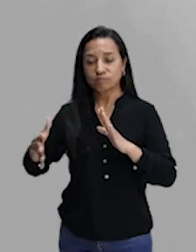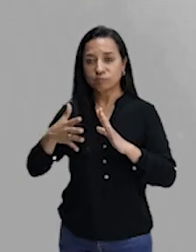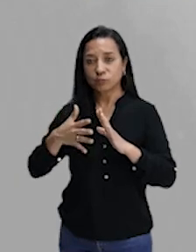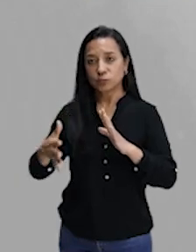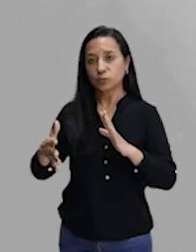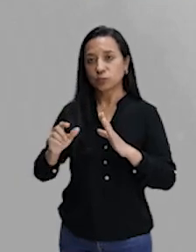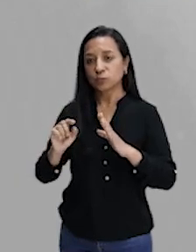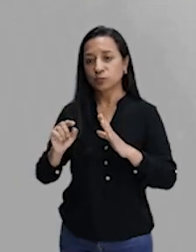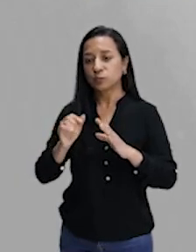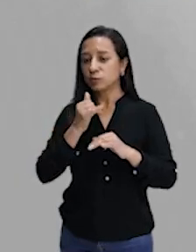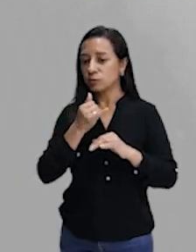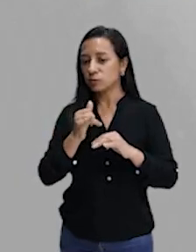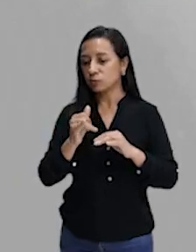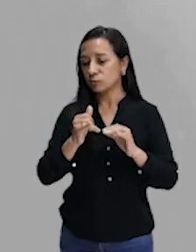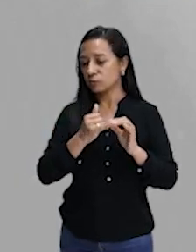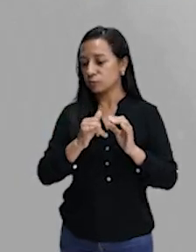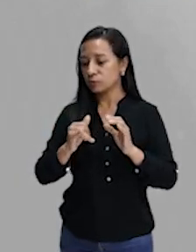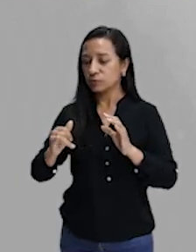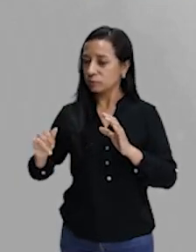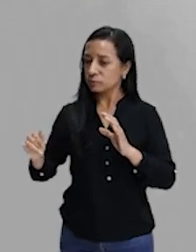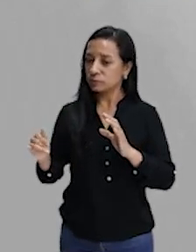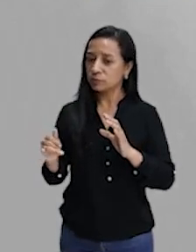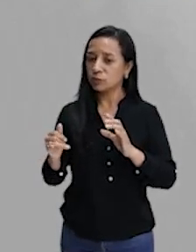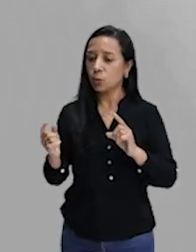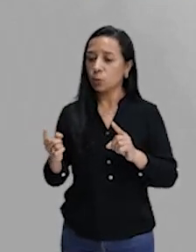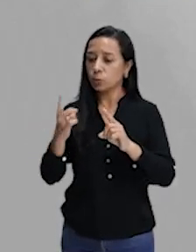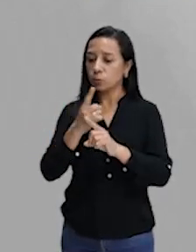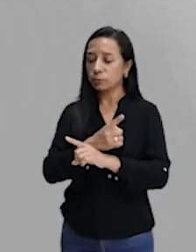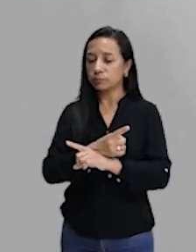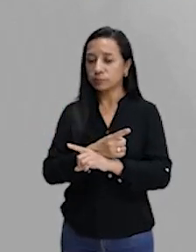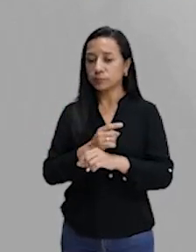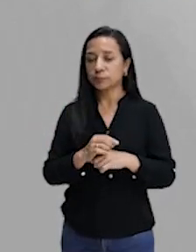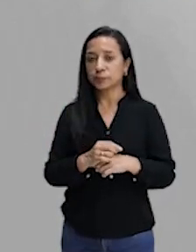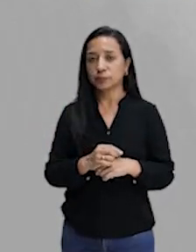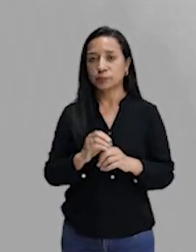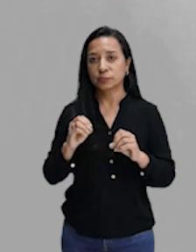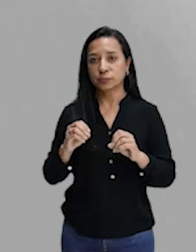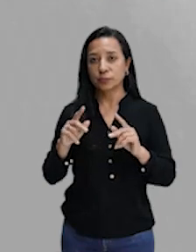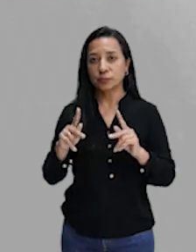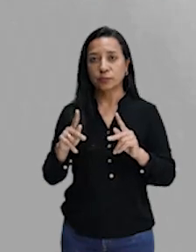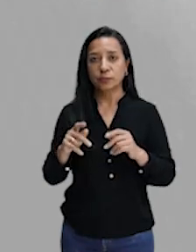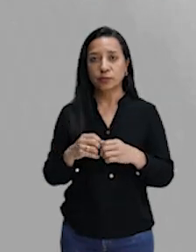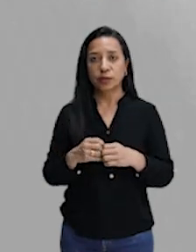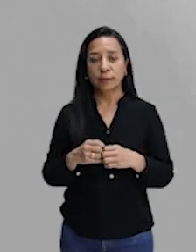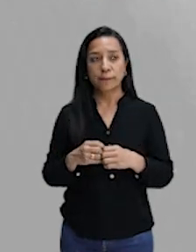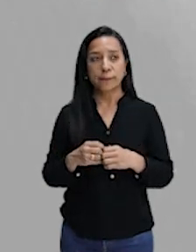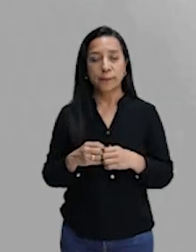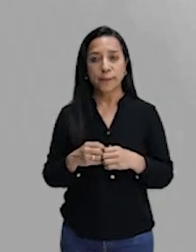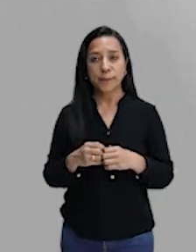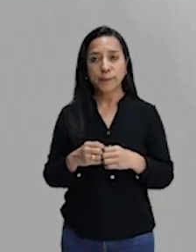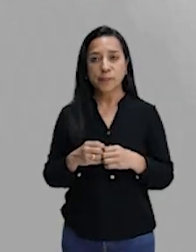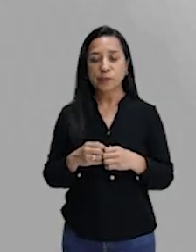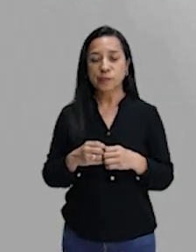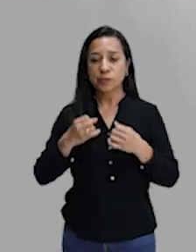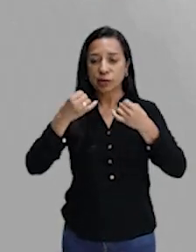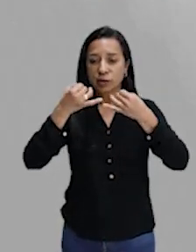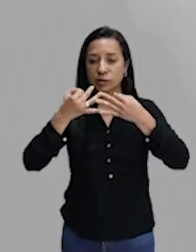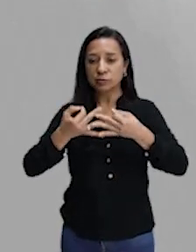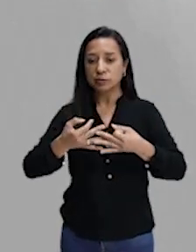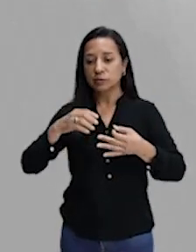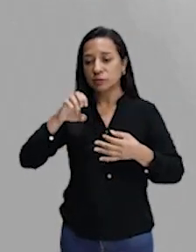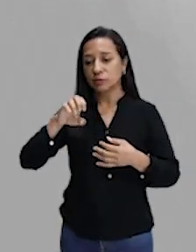sentido e a corrente elétrica é o fenômeno que acontece no sentido oposto certo então nós estamos falando de